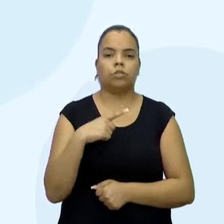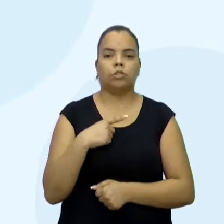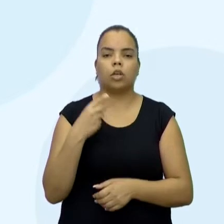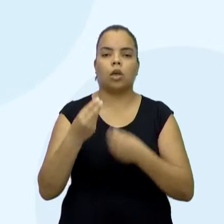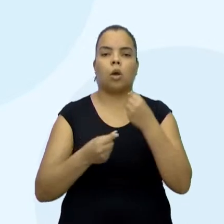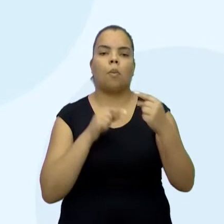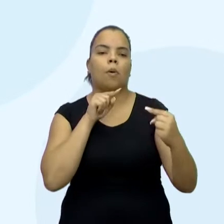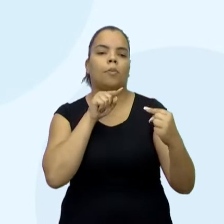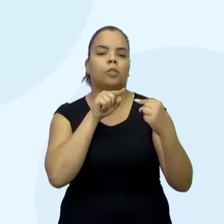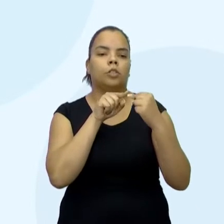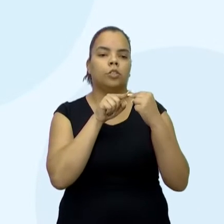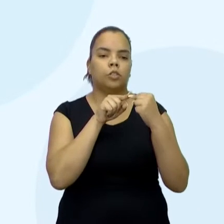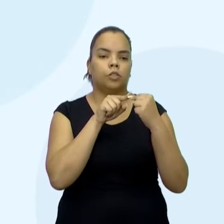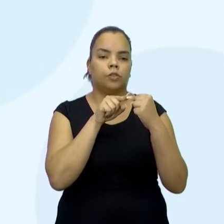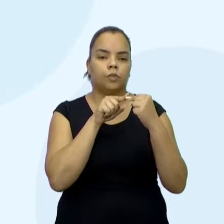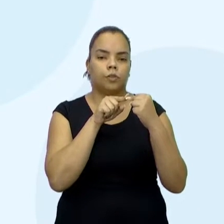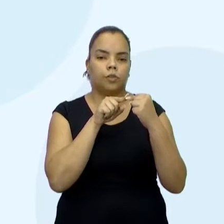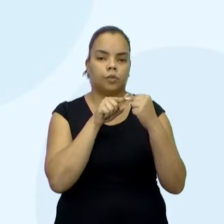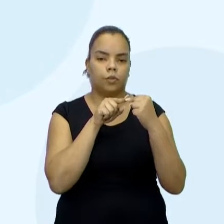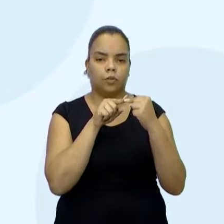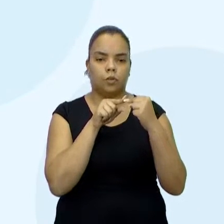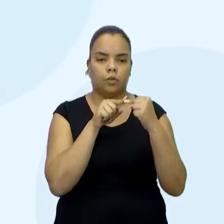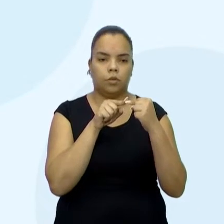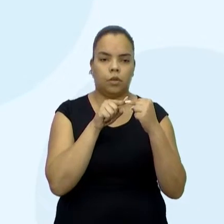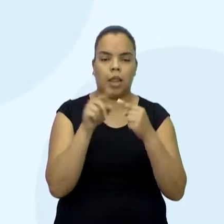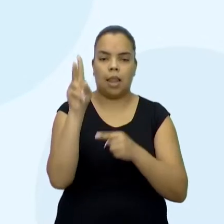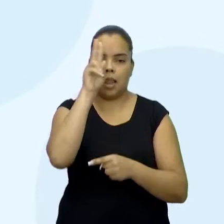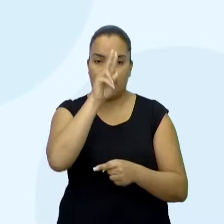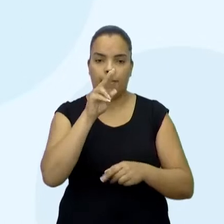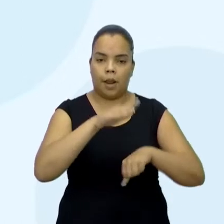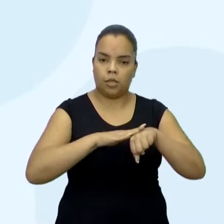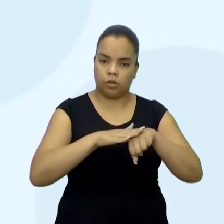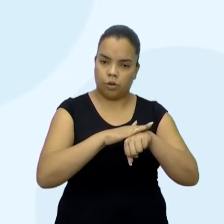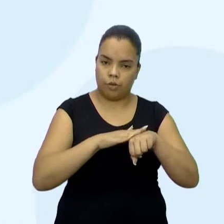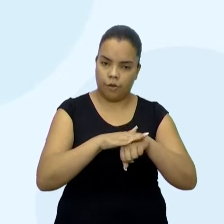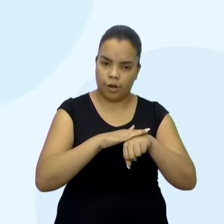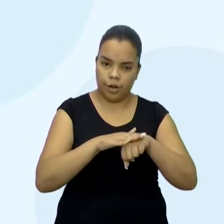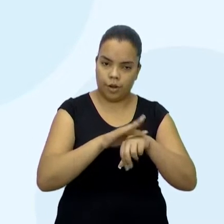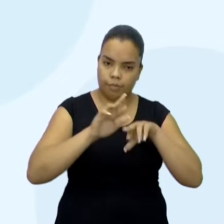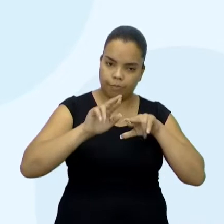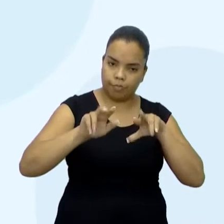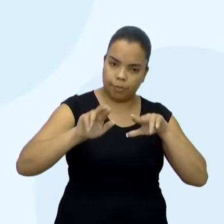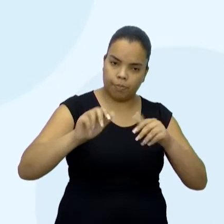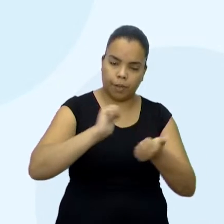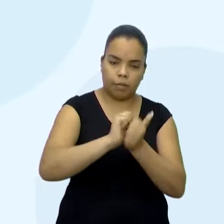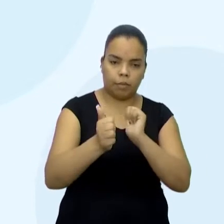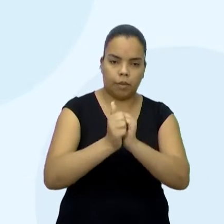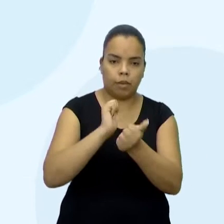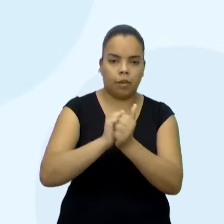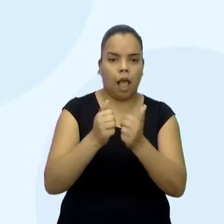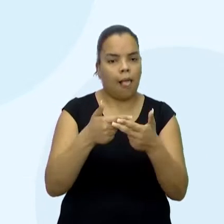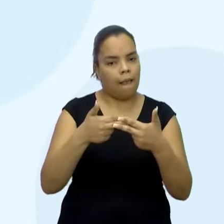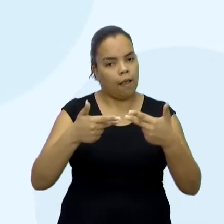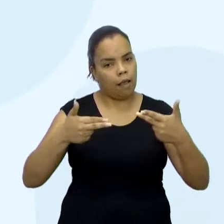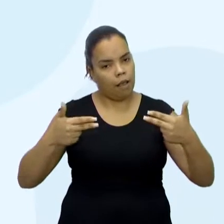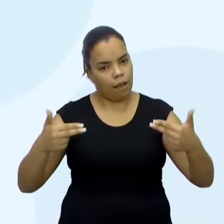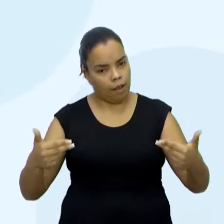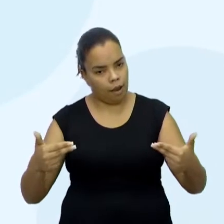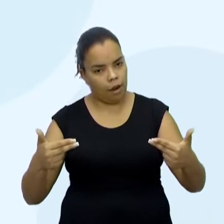como objetivos retomar as conversas sobre as modalidades esportivas de menor e